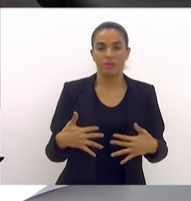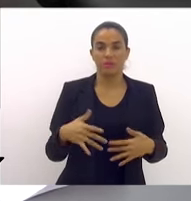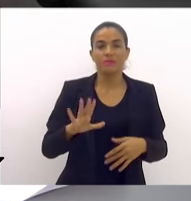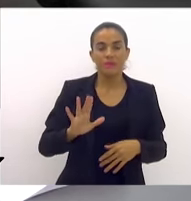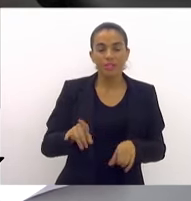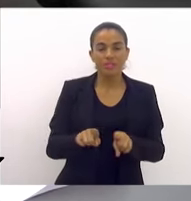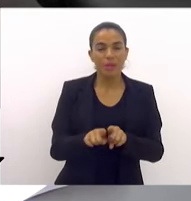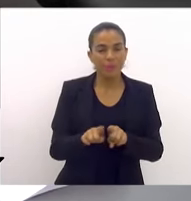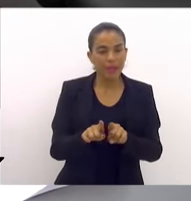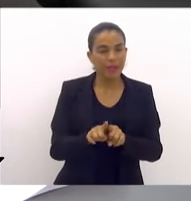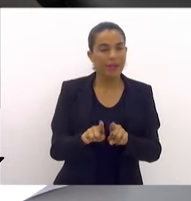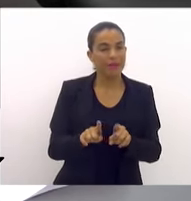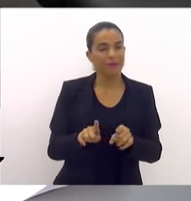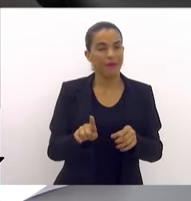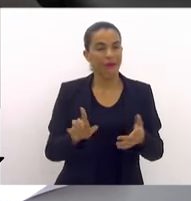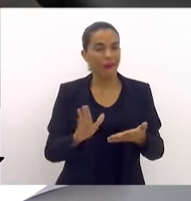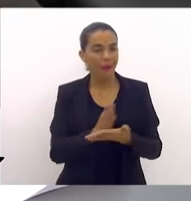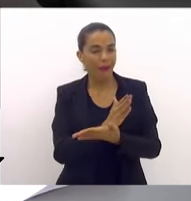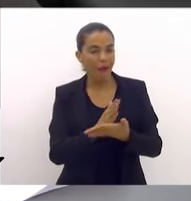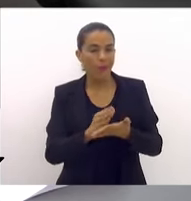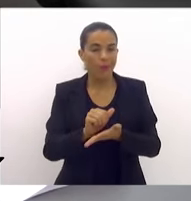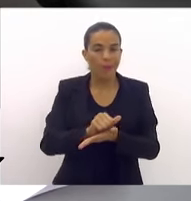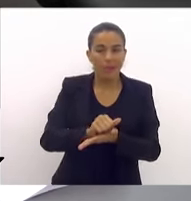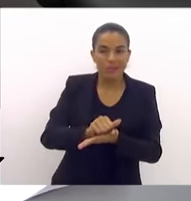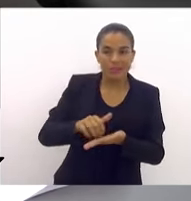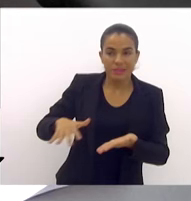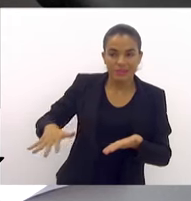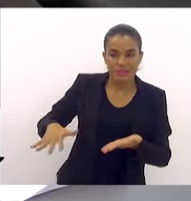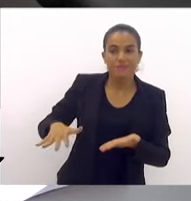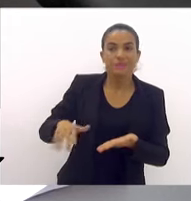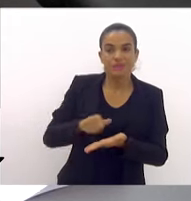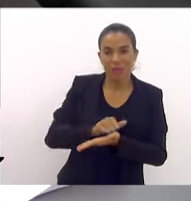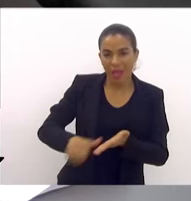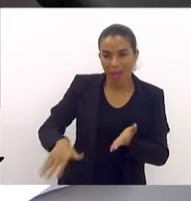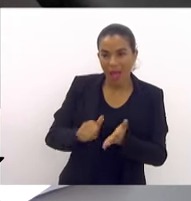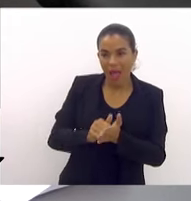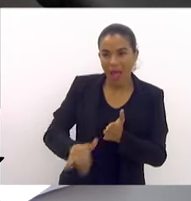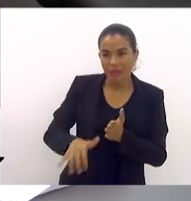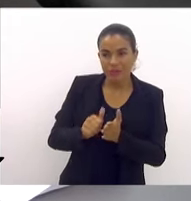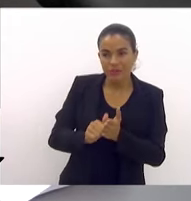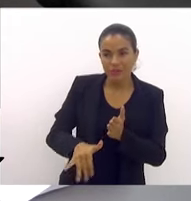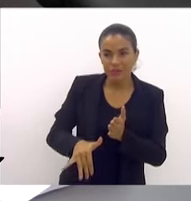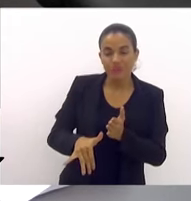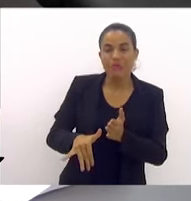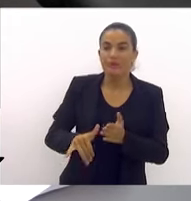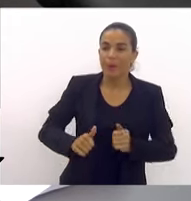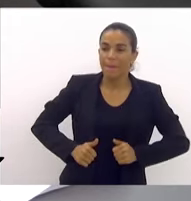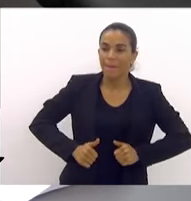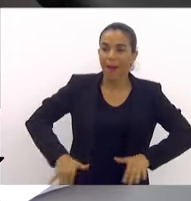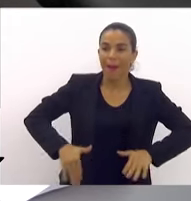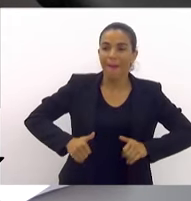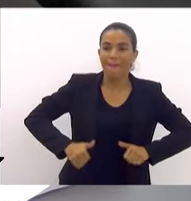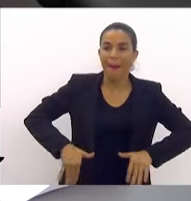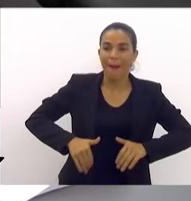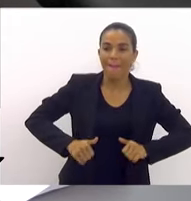gera também algumas despesas. E além disso, mexe na